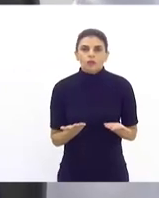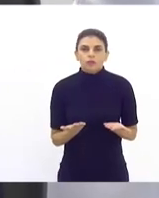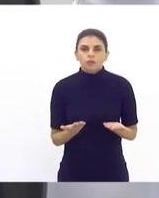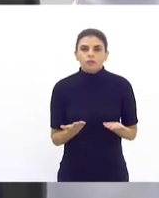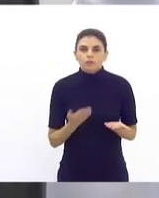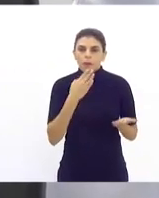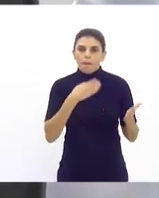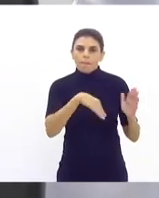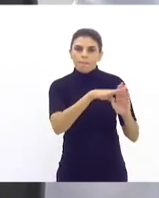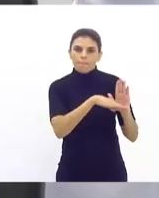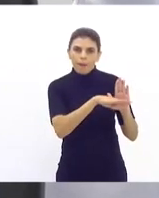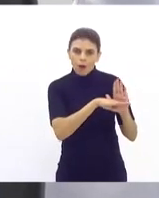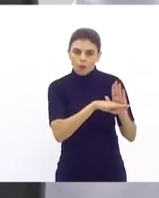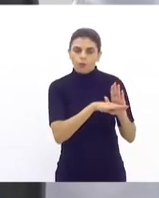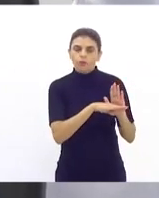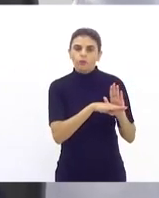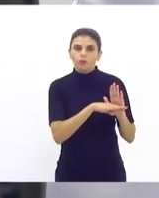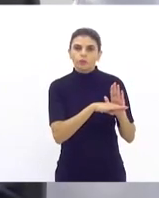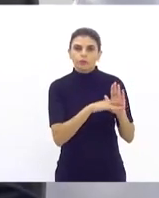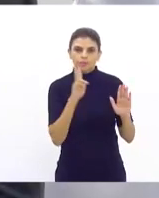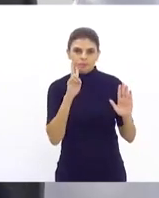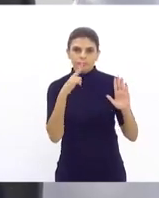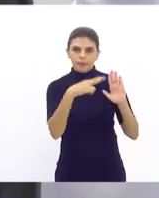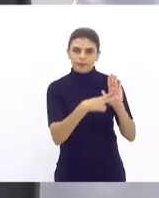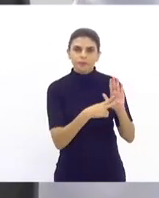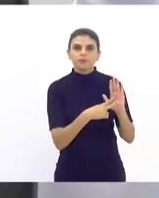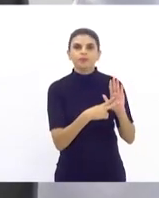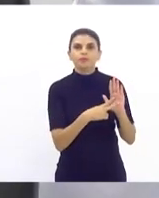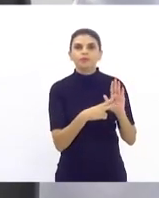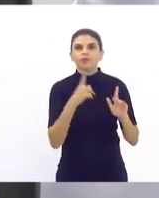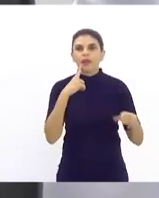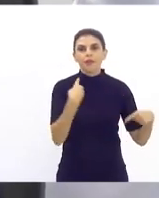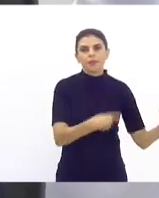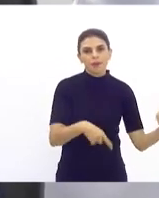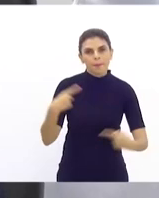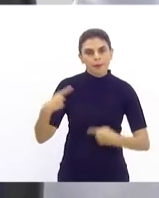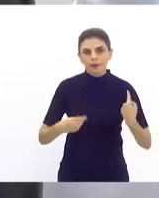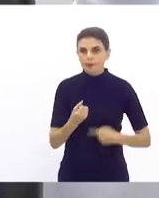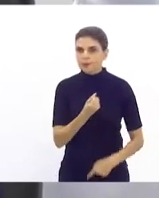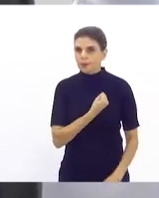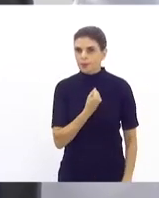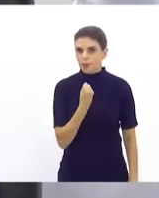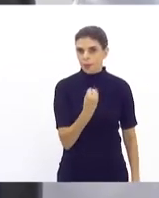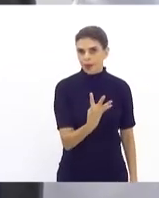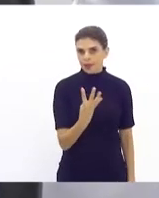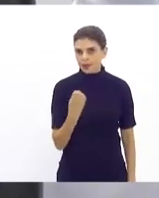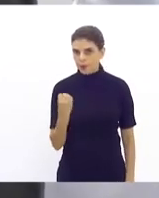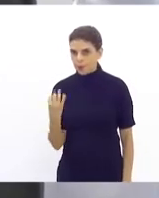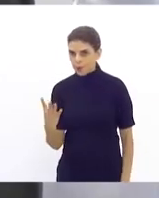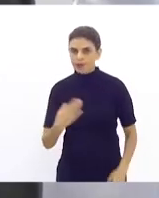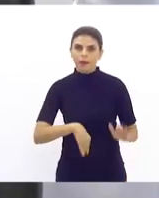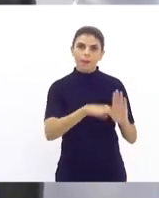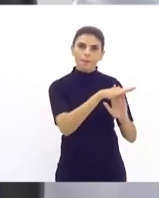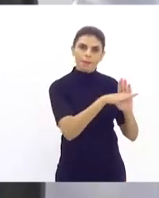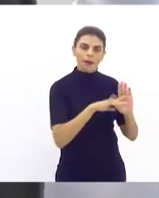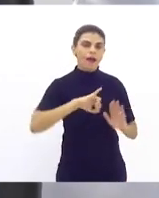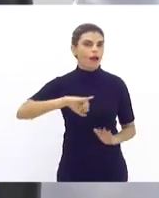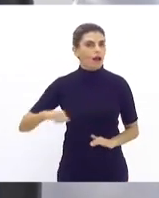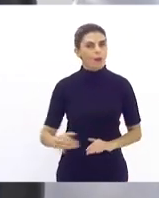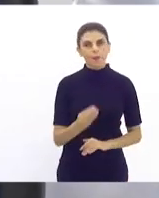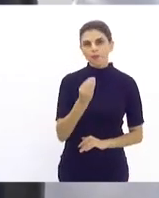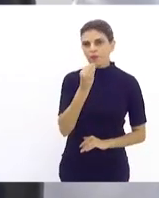antecipar a pauta aqui e trazer ao debate o projeto número 44 da pauta, aproveitando a